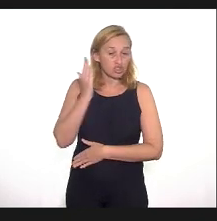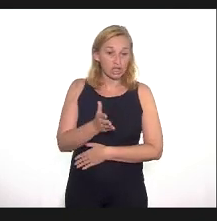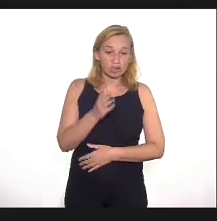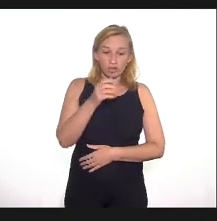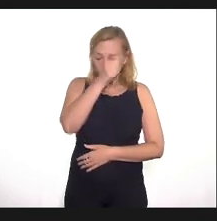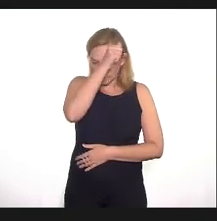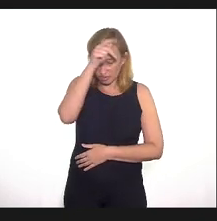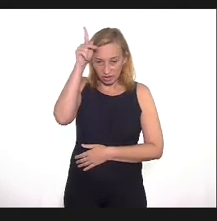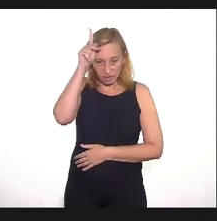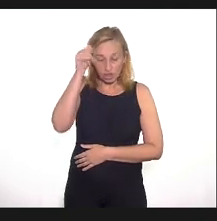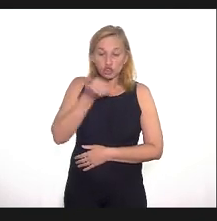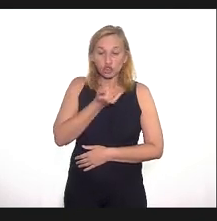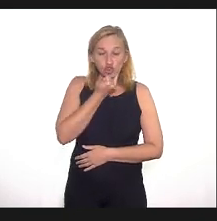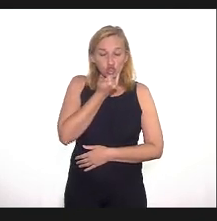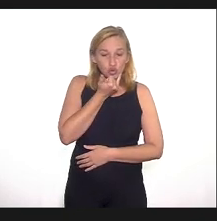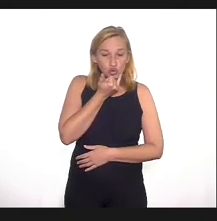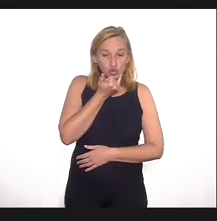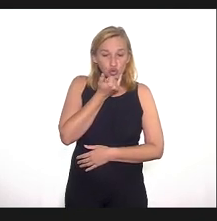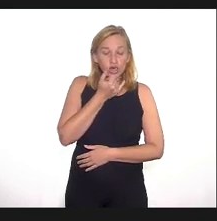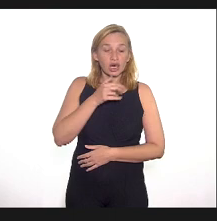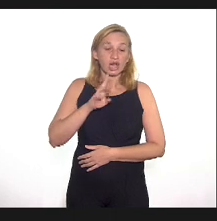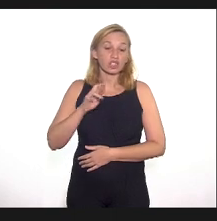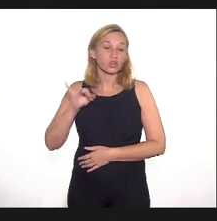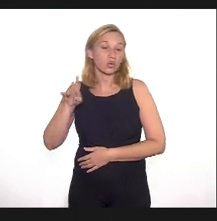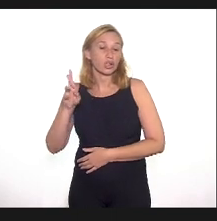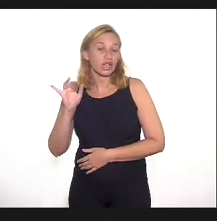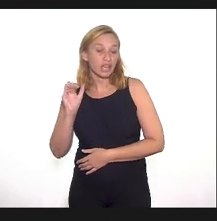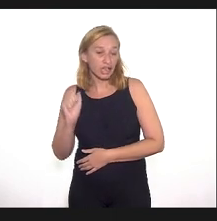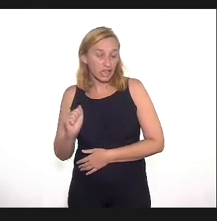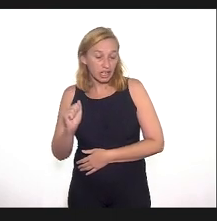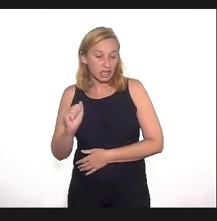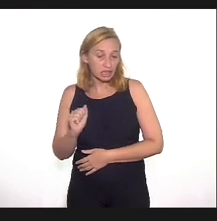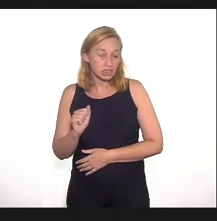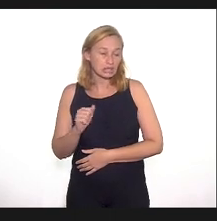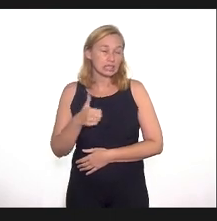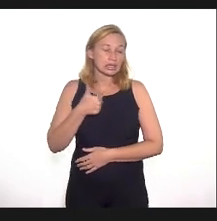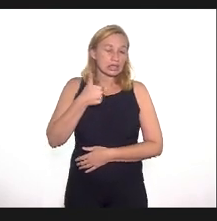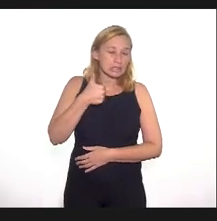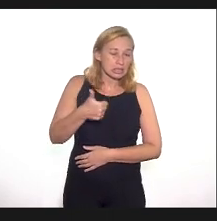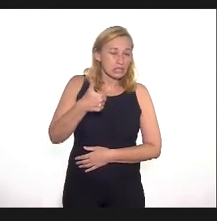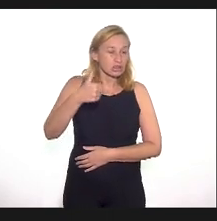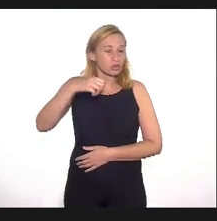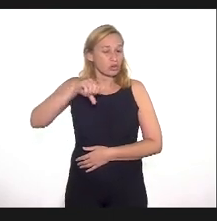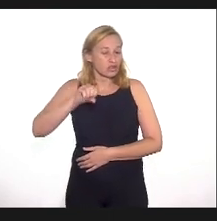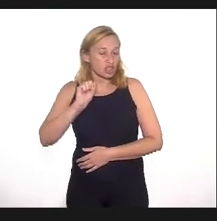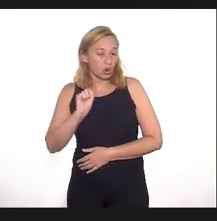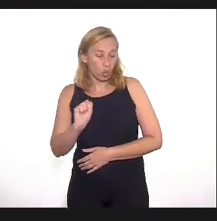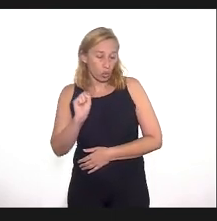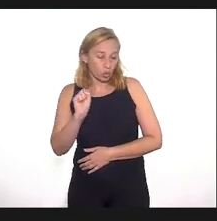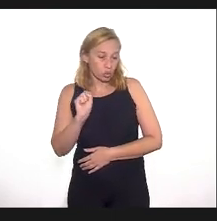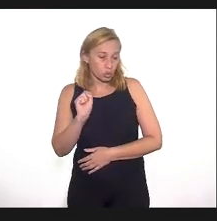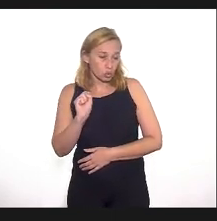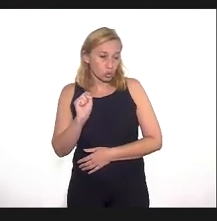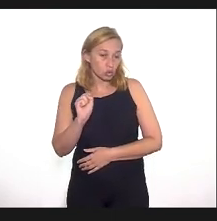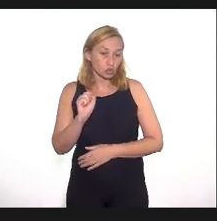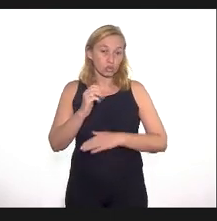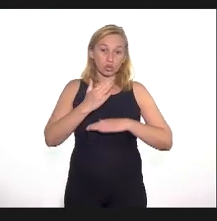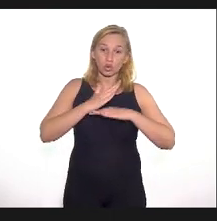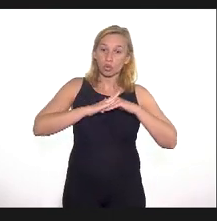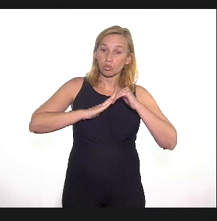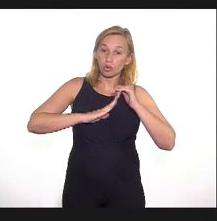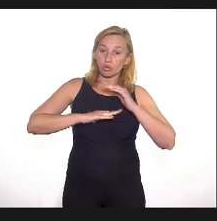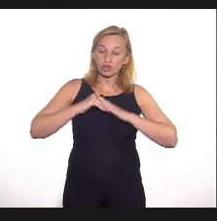prefeitura, com a reitoria, de cerca de 198